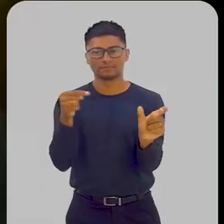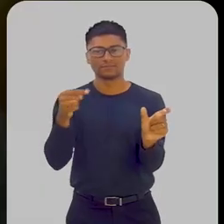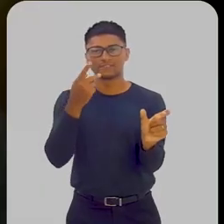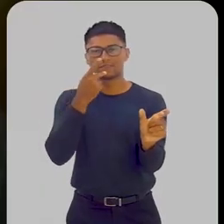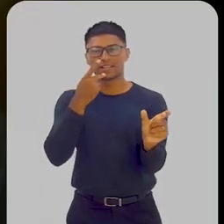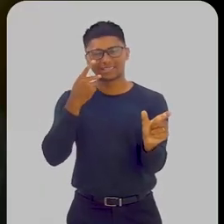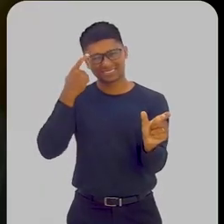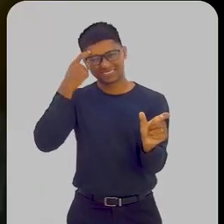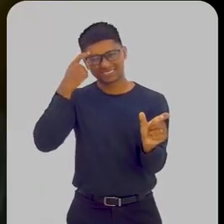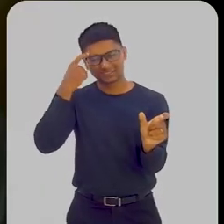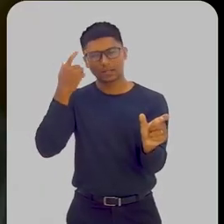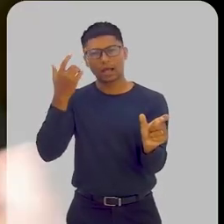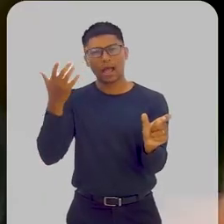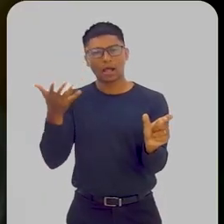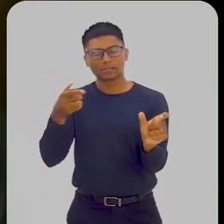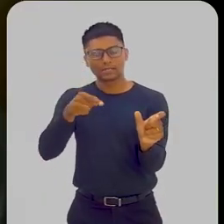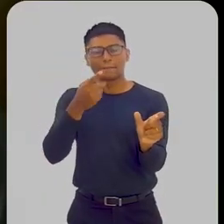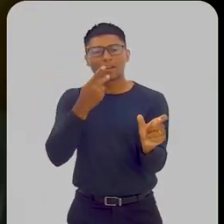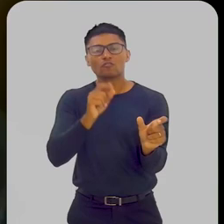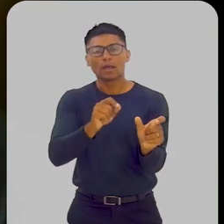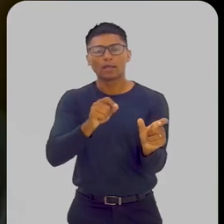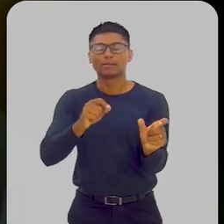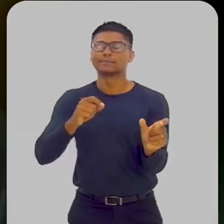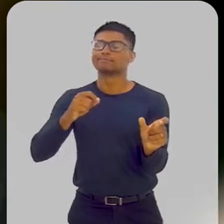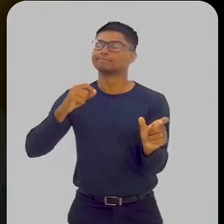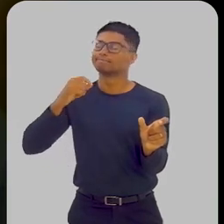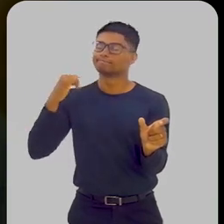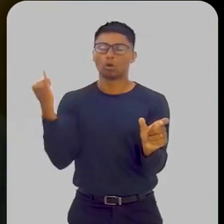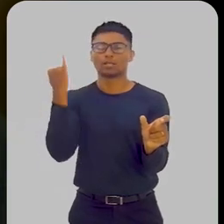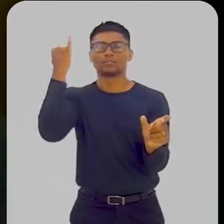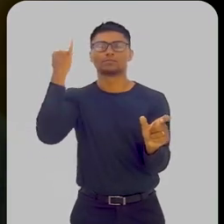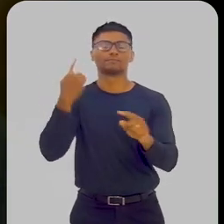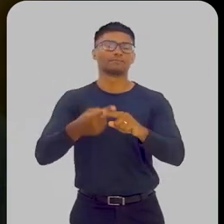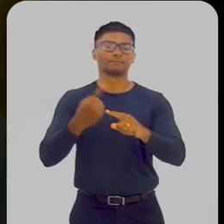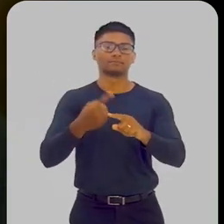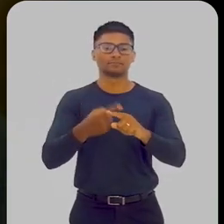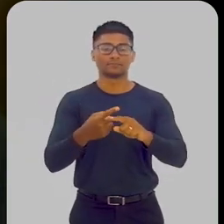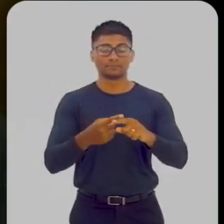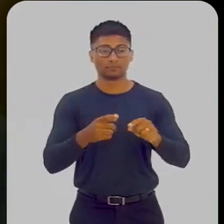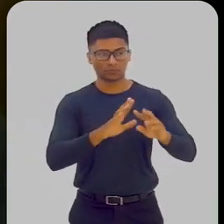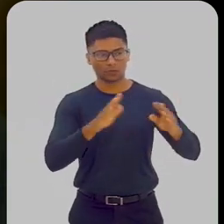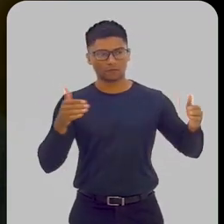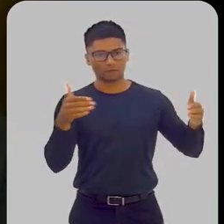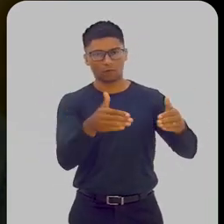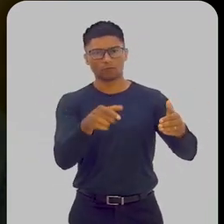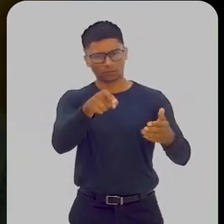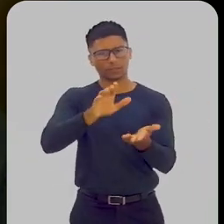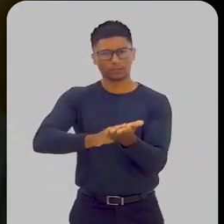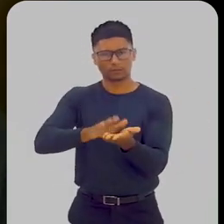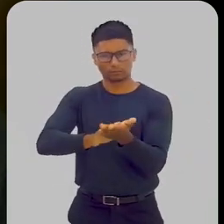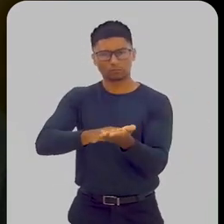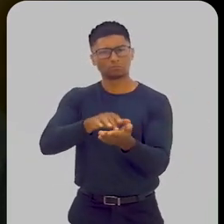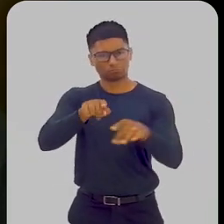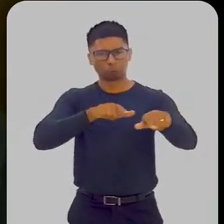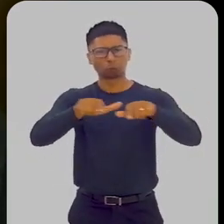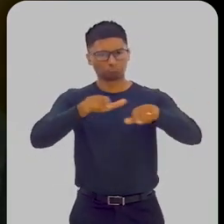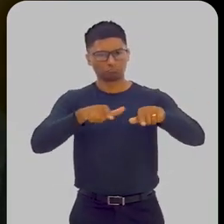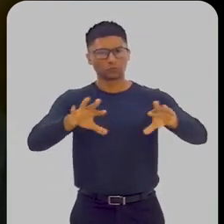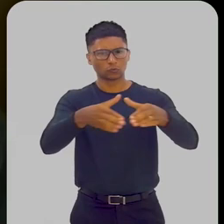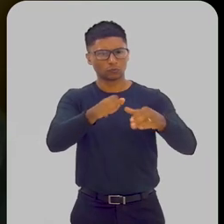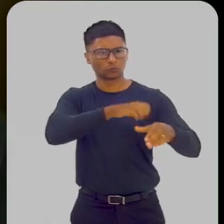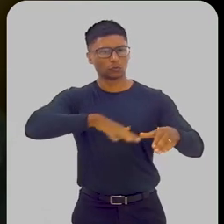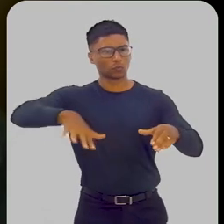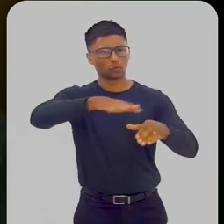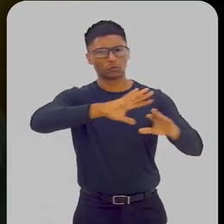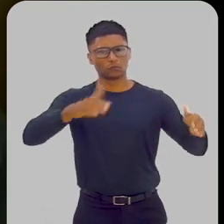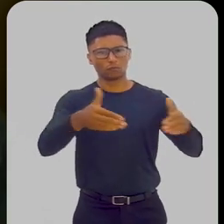uma outra palavrinha, como usei intensamente, agora eu vou dizer essencial. O Fórum, aliás, eu aproveito para parabenizar o seu